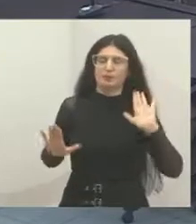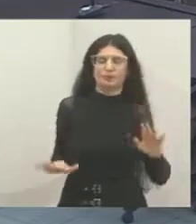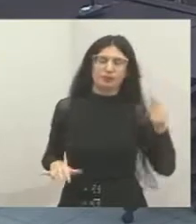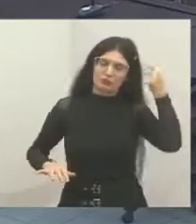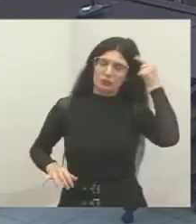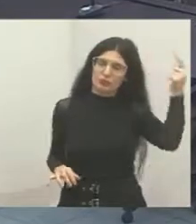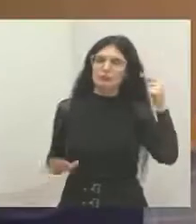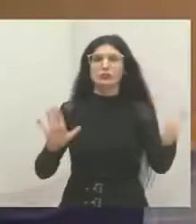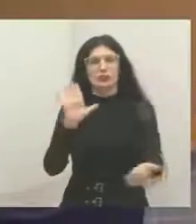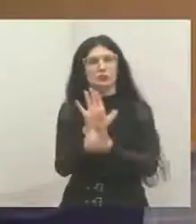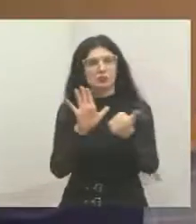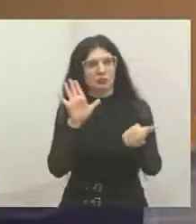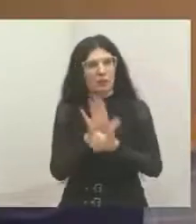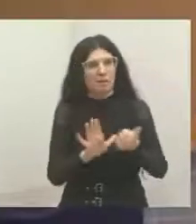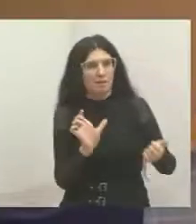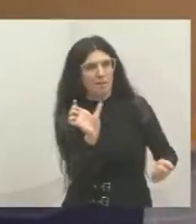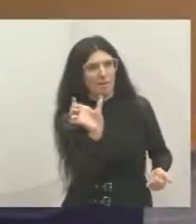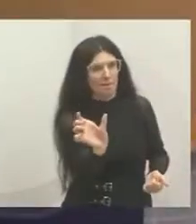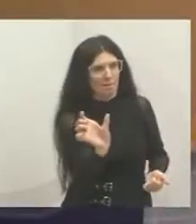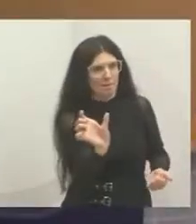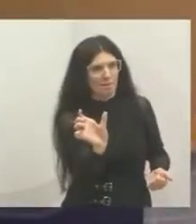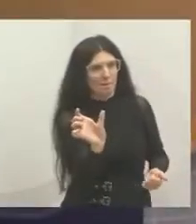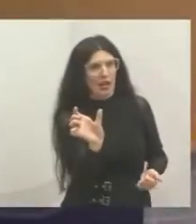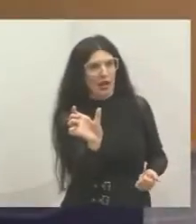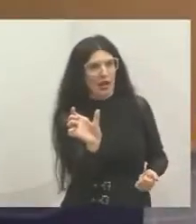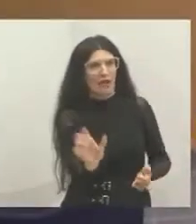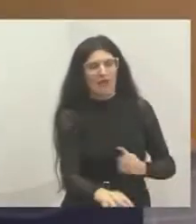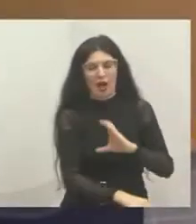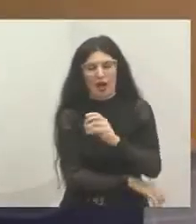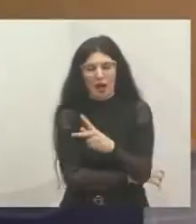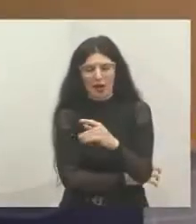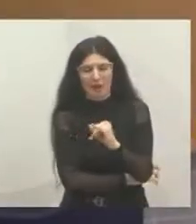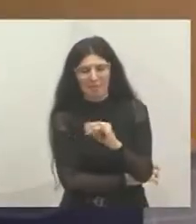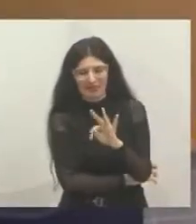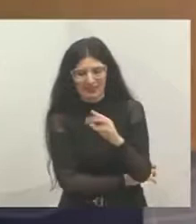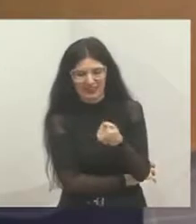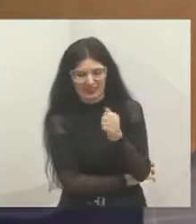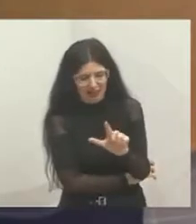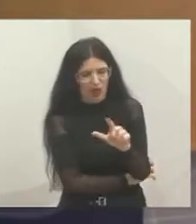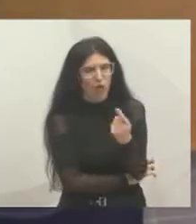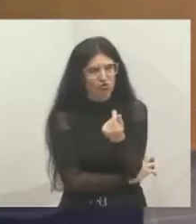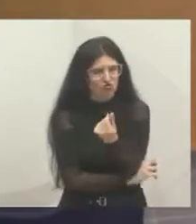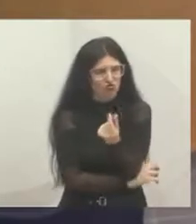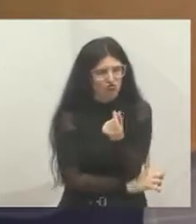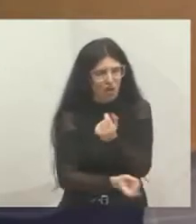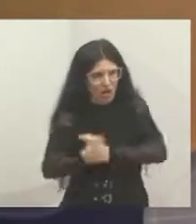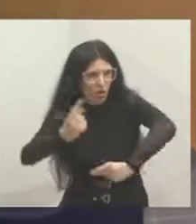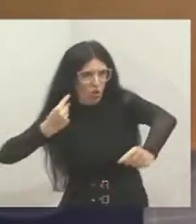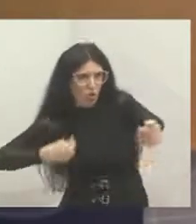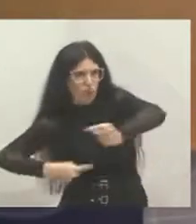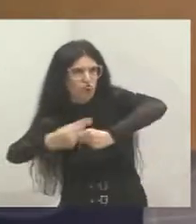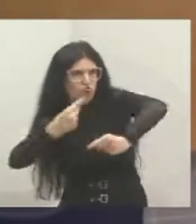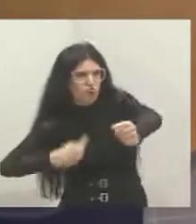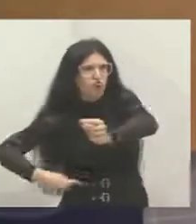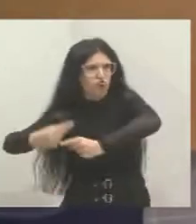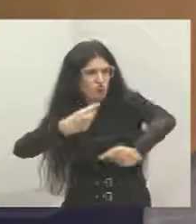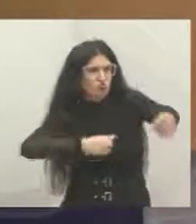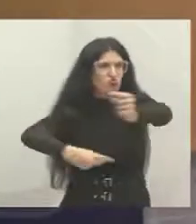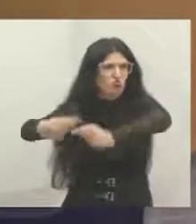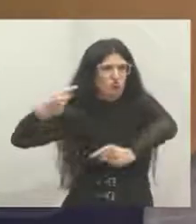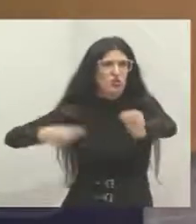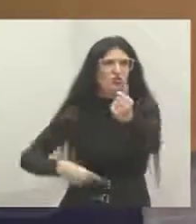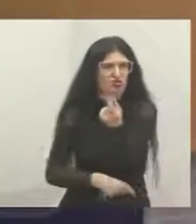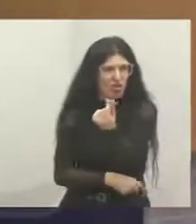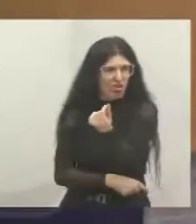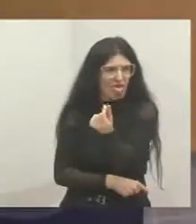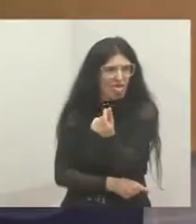seguinte. Primeiramente, a palavra conhecida como capital de giro, ela pode... usei, mas não é isso. Se você